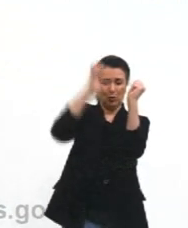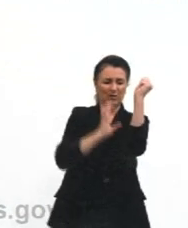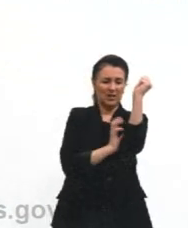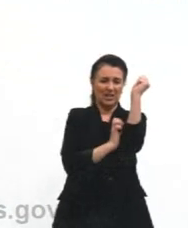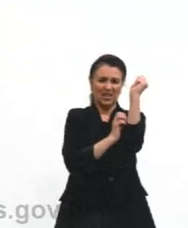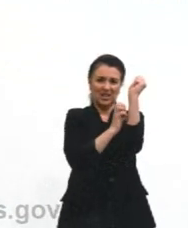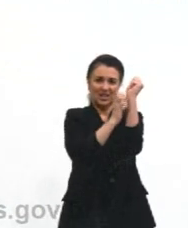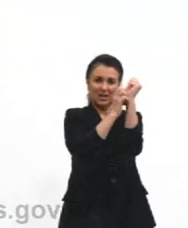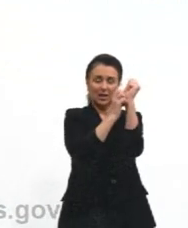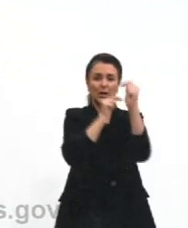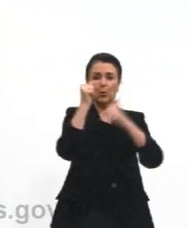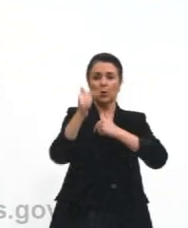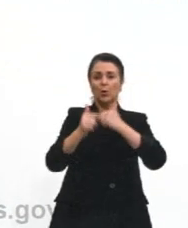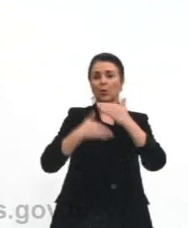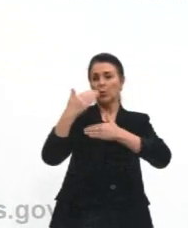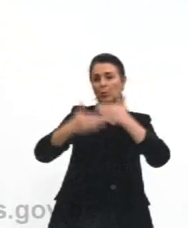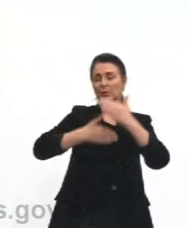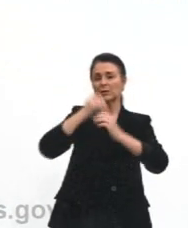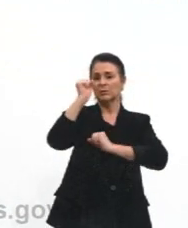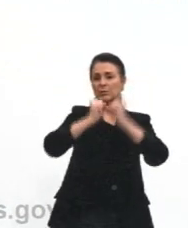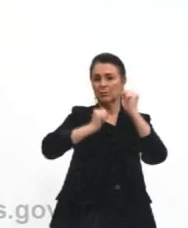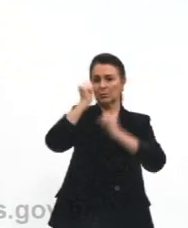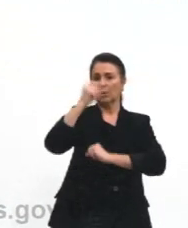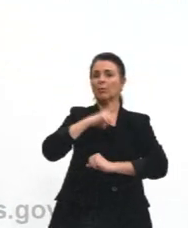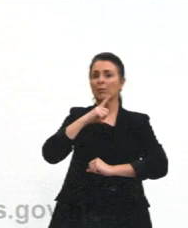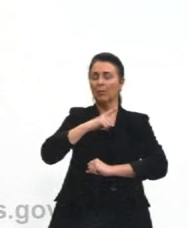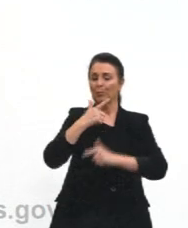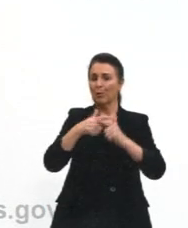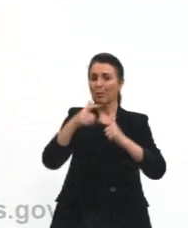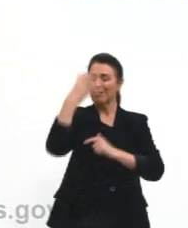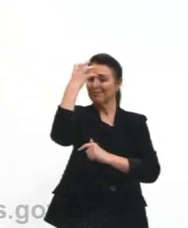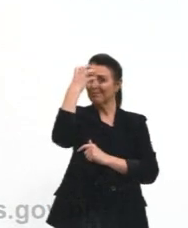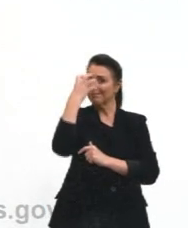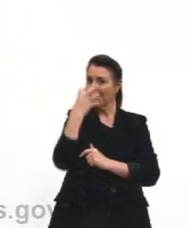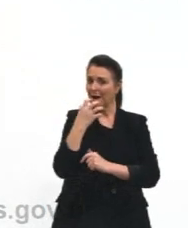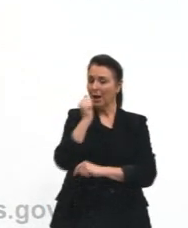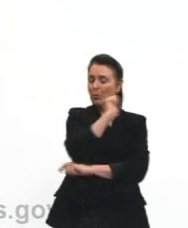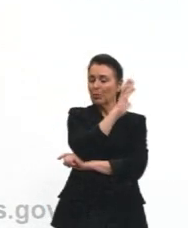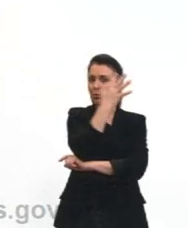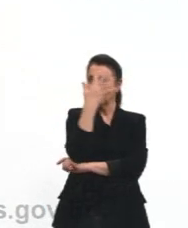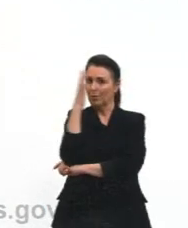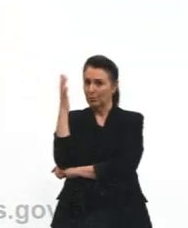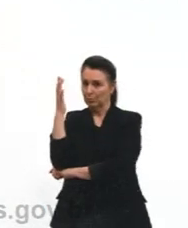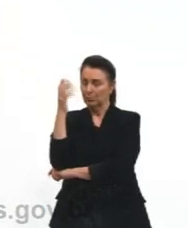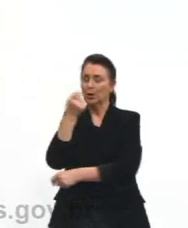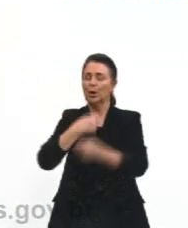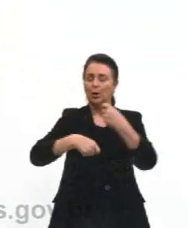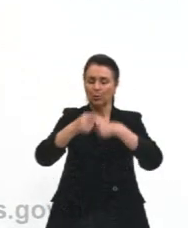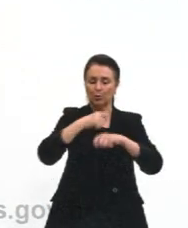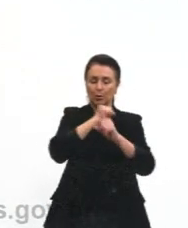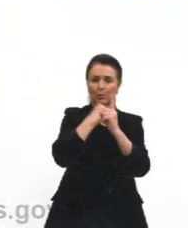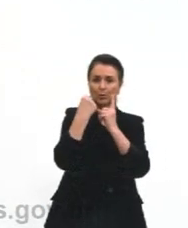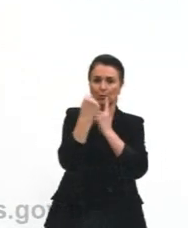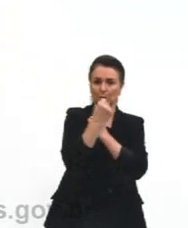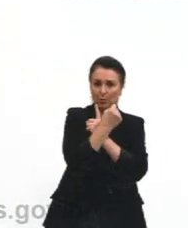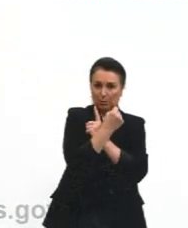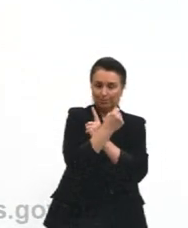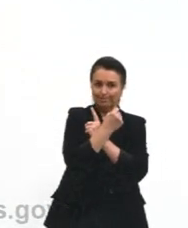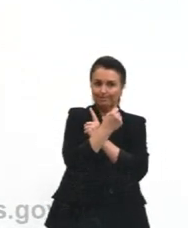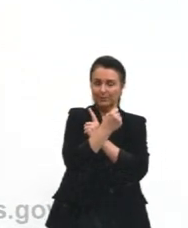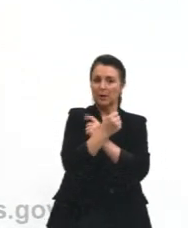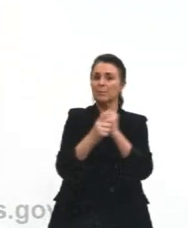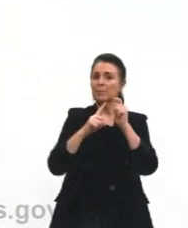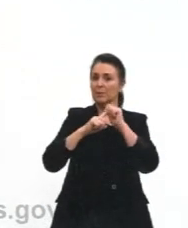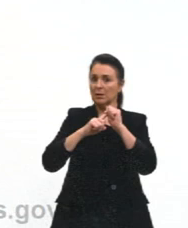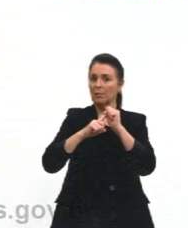de industrialização tem gerado sérios problemas de ordem ambiental econômico e social entre os quais se pode citar a chuva